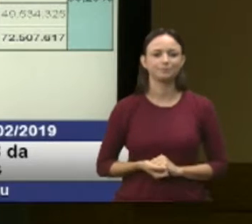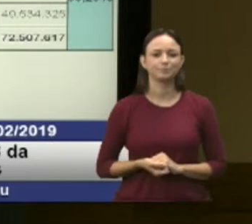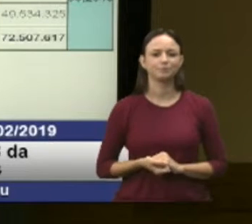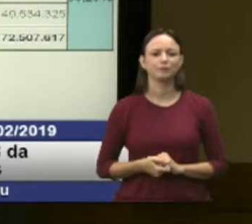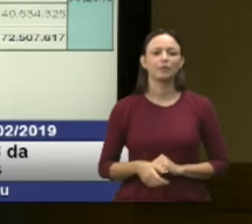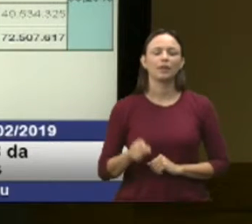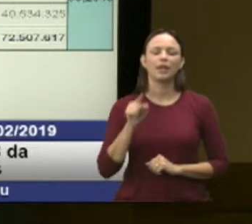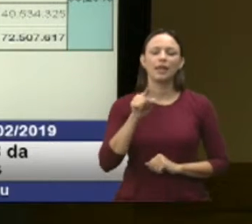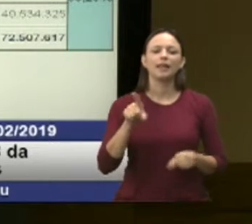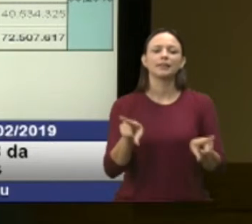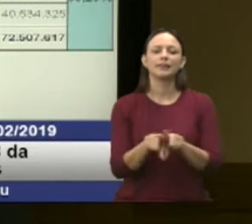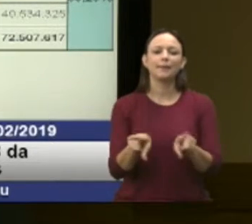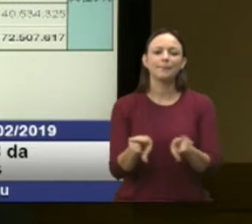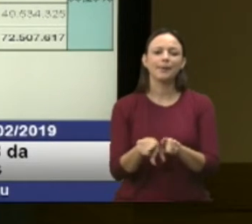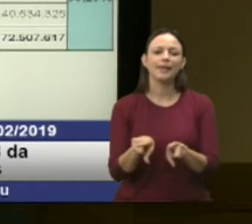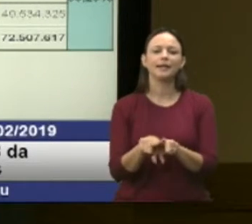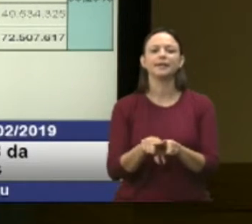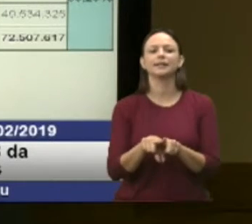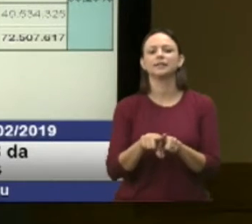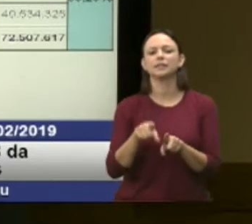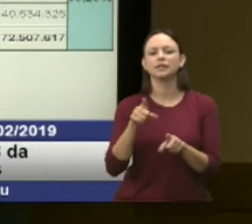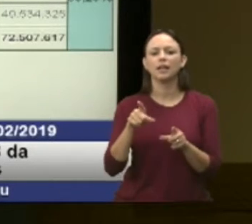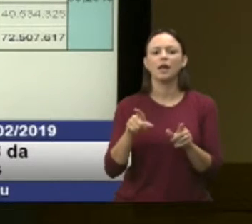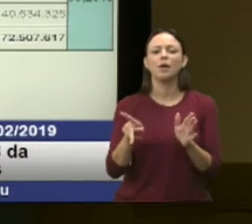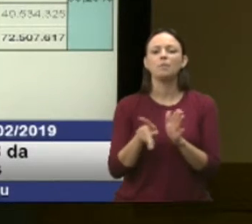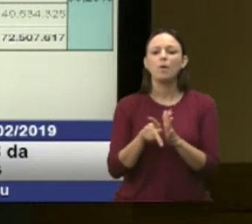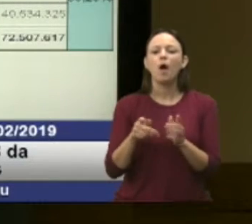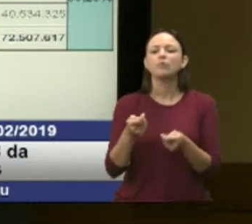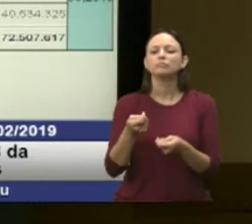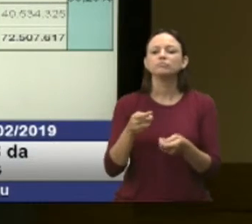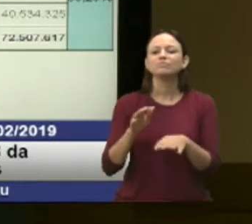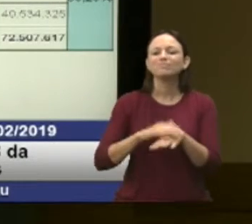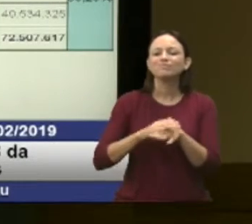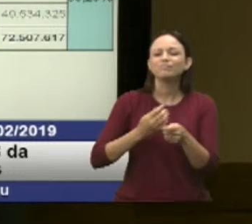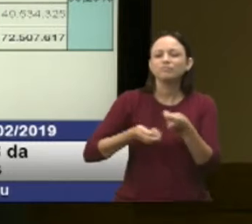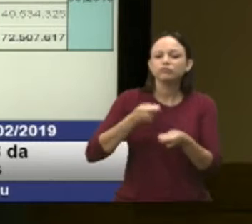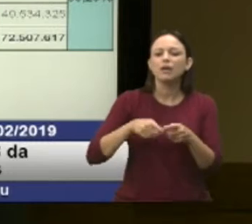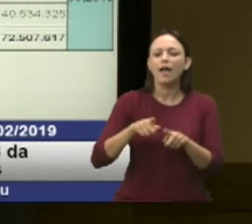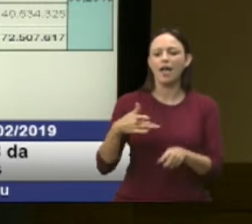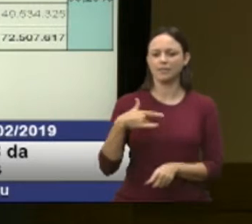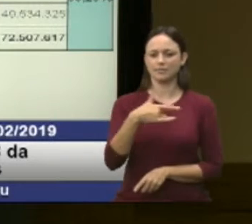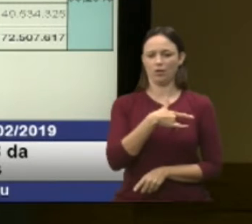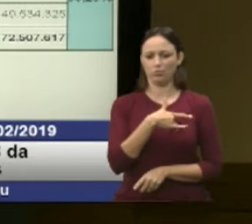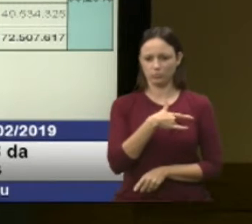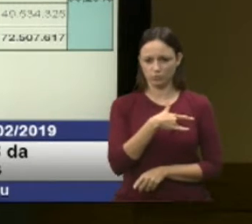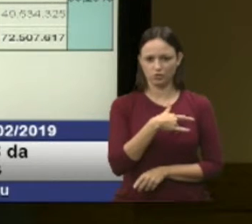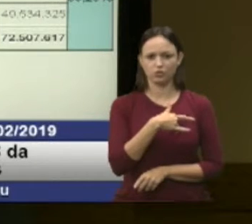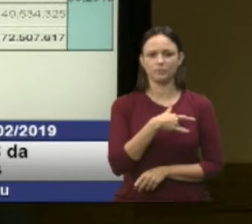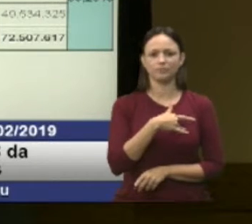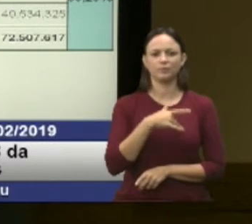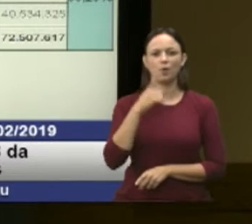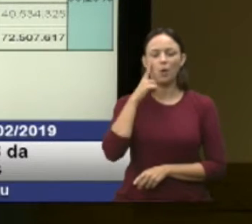Aqui também mostram as ações de saúde. Então, as transferências